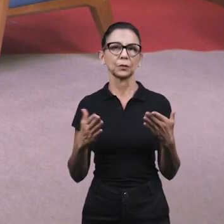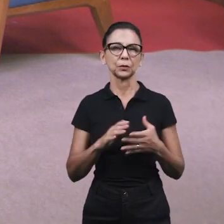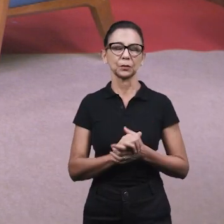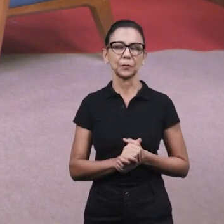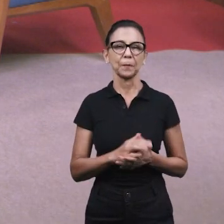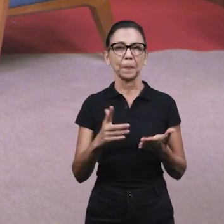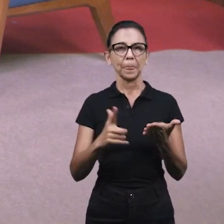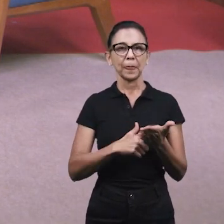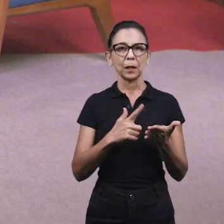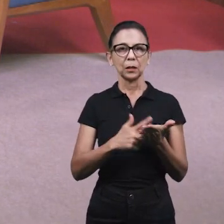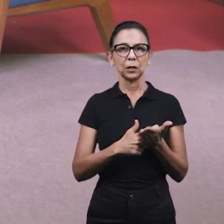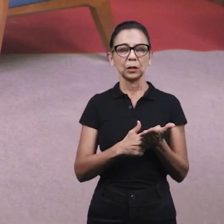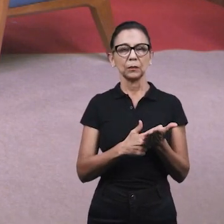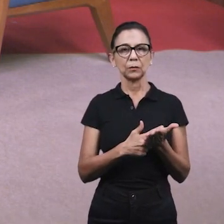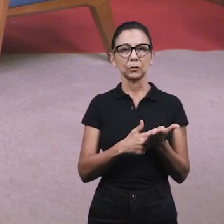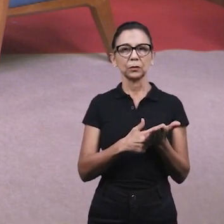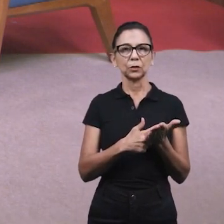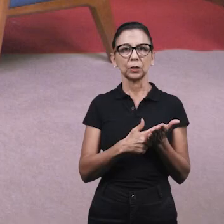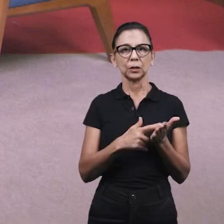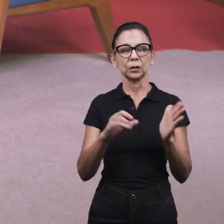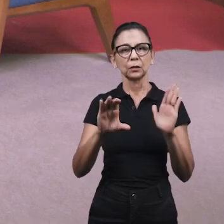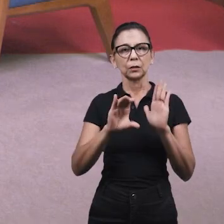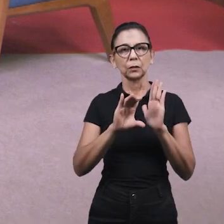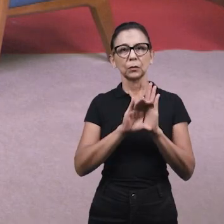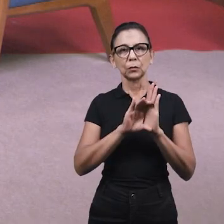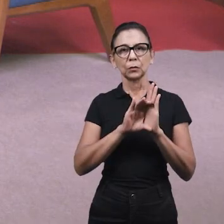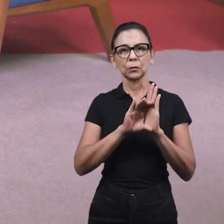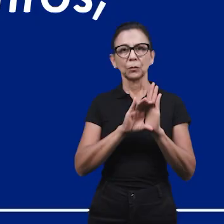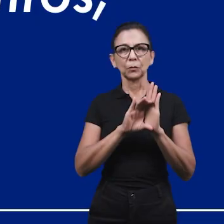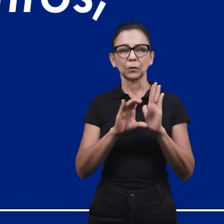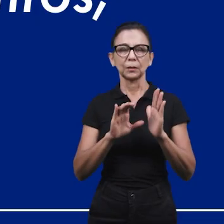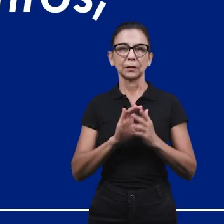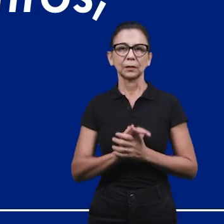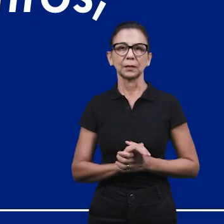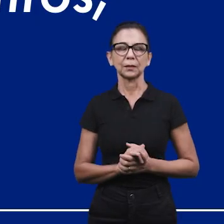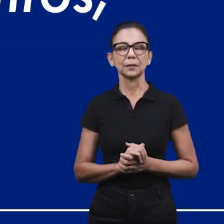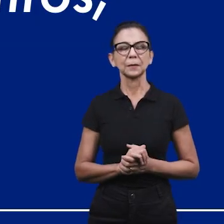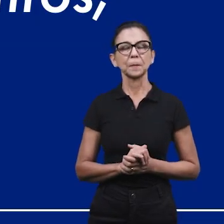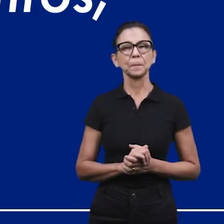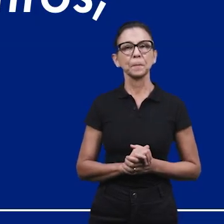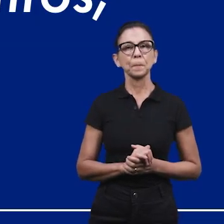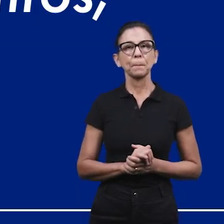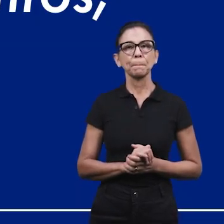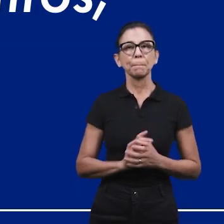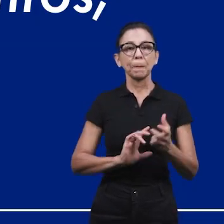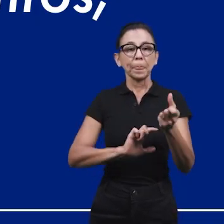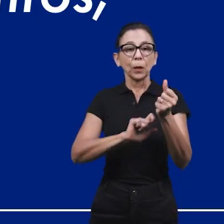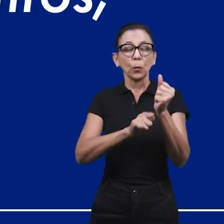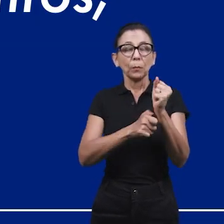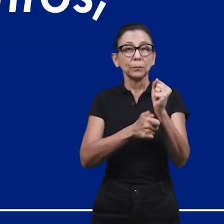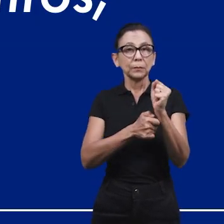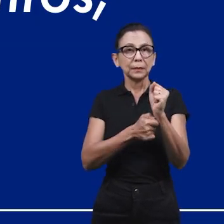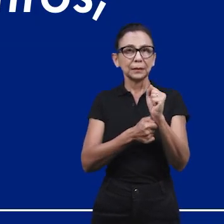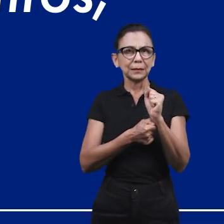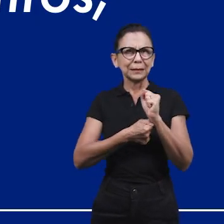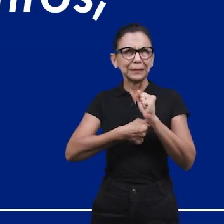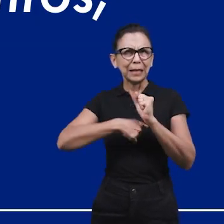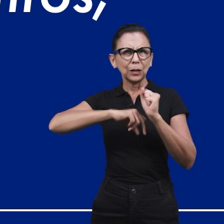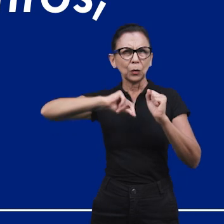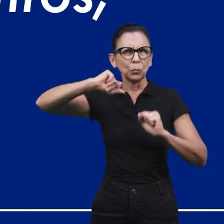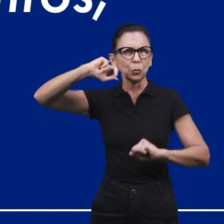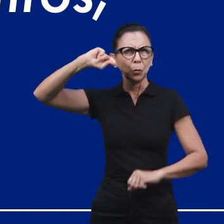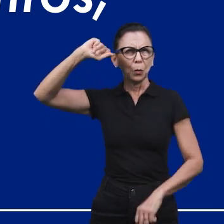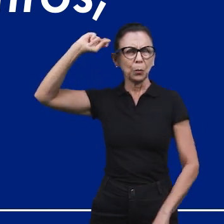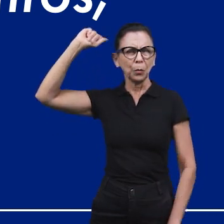igreja está vivendo, que fica em Colossenses capítulo 1, verso 26, que diz o seguinte: o mistério que esteve